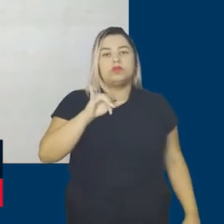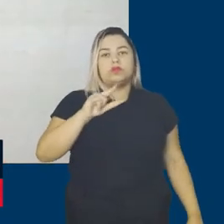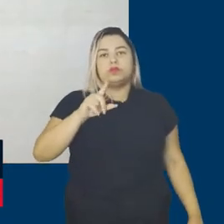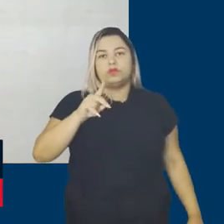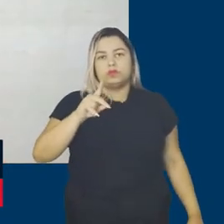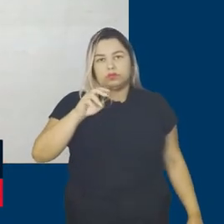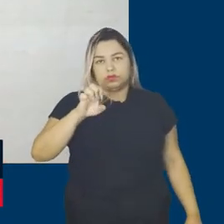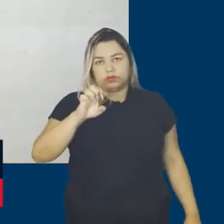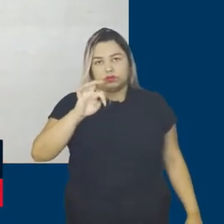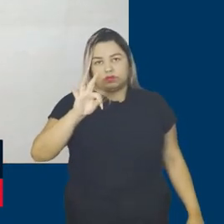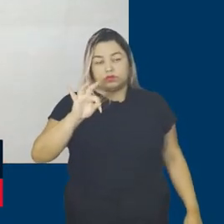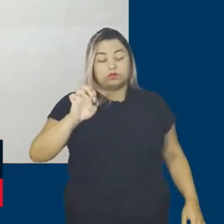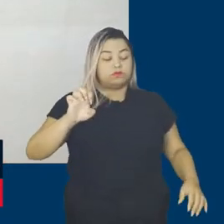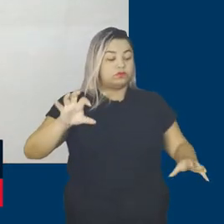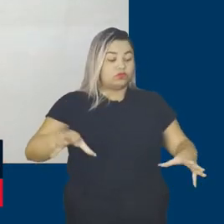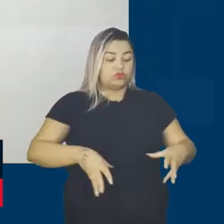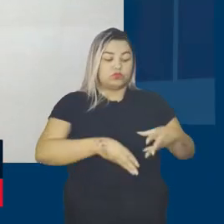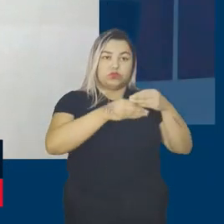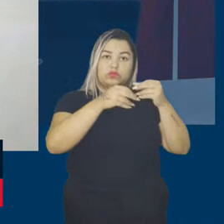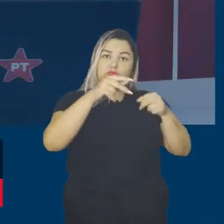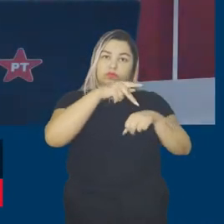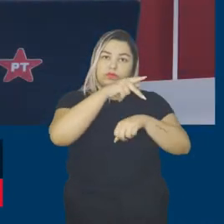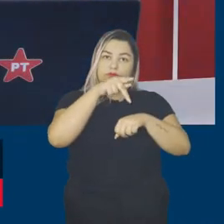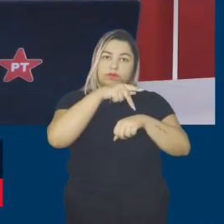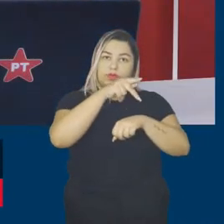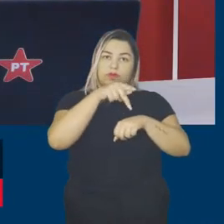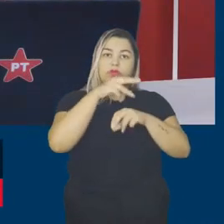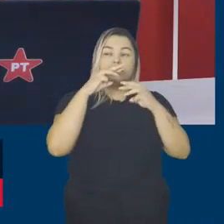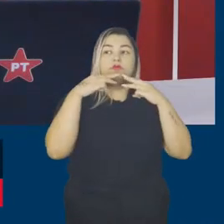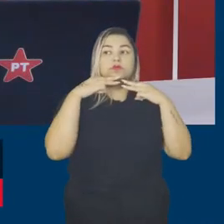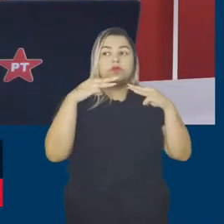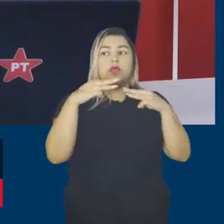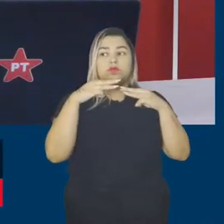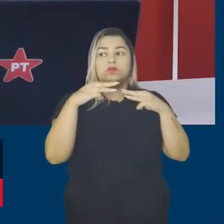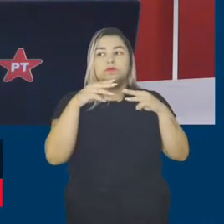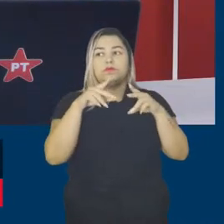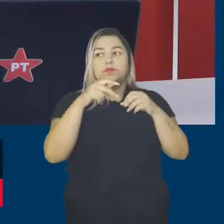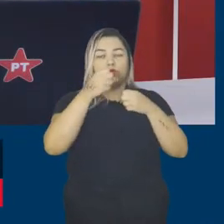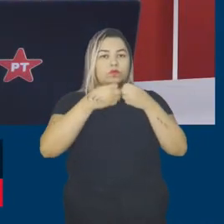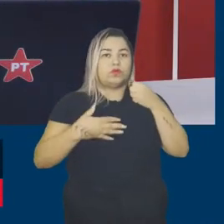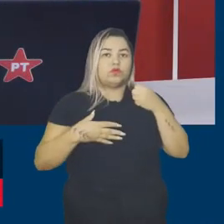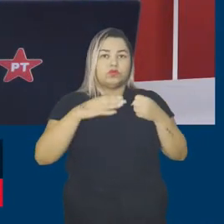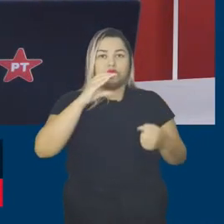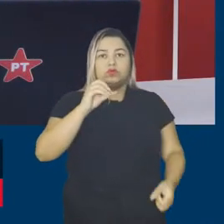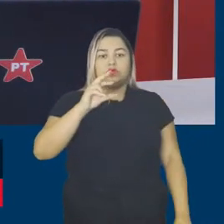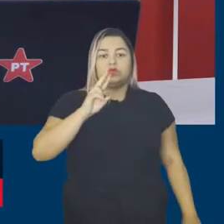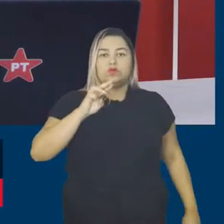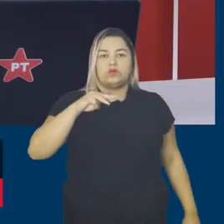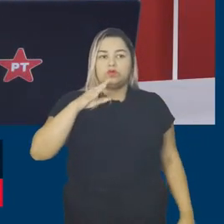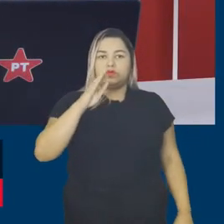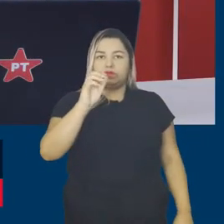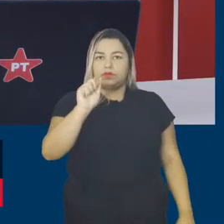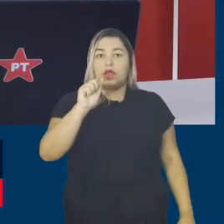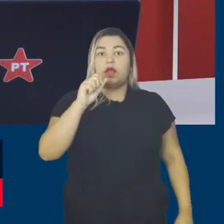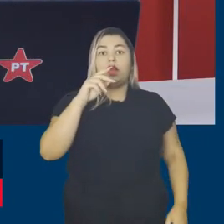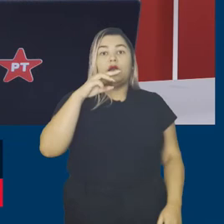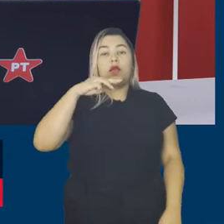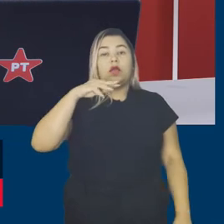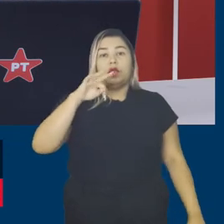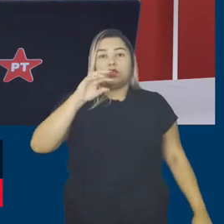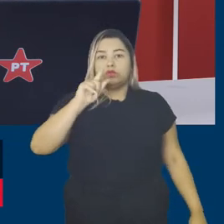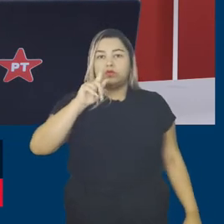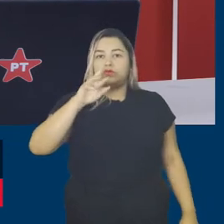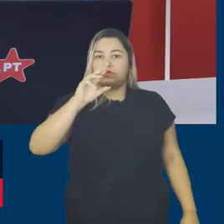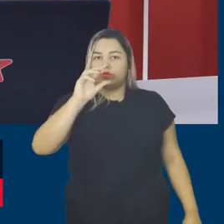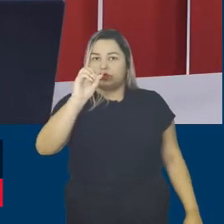queremos implementar no país. Tem mensagens aqui, ó. O Paulo Carvalho, lá de Corumbá, Mato Grosso do Sul, deixou aqui mensagens